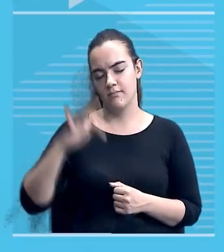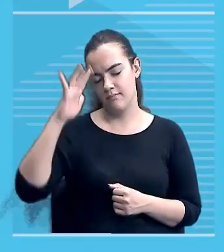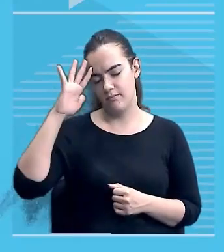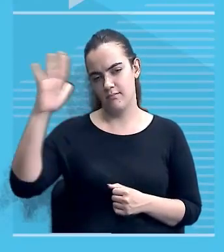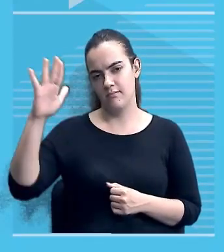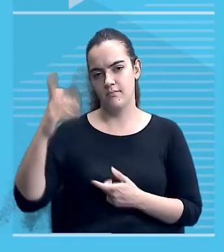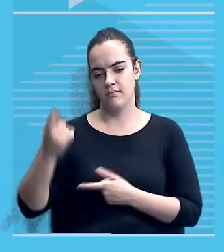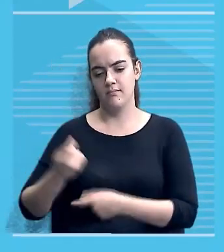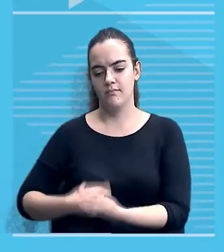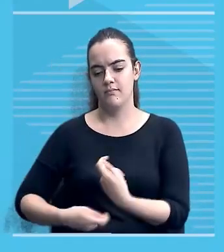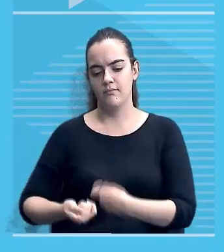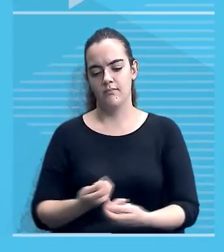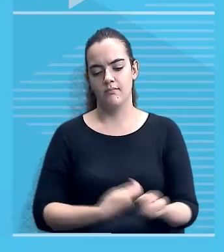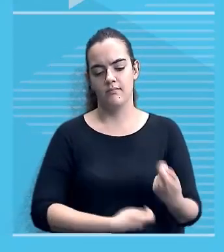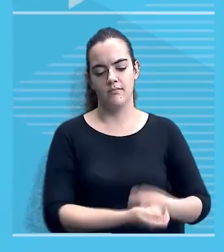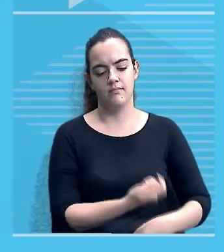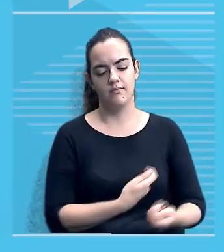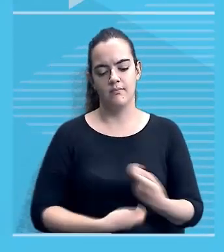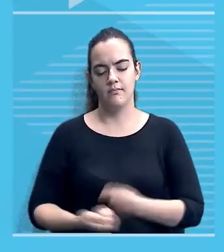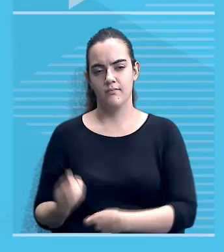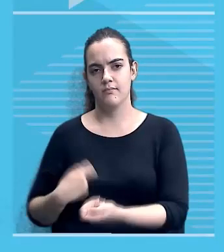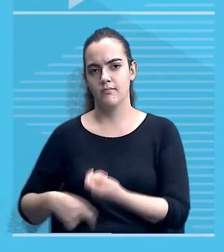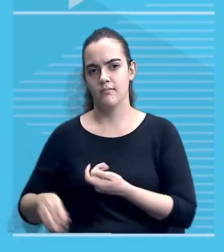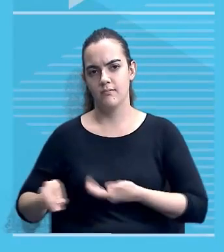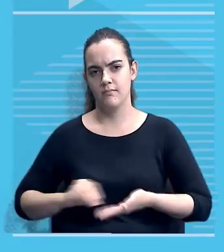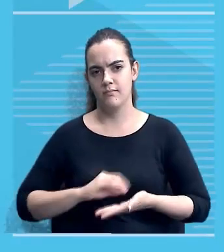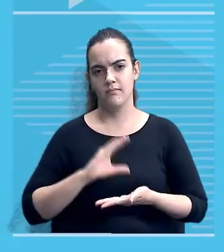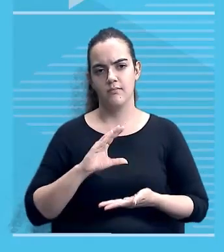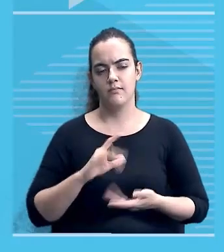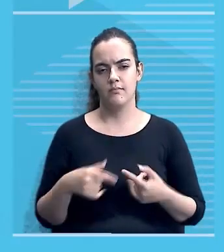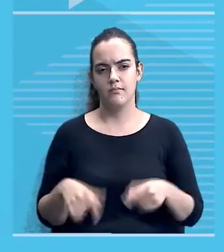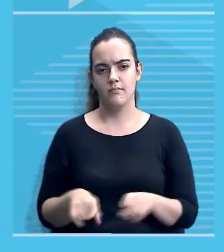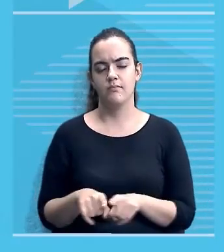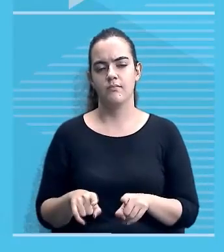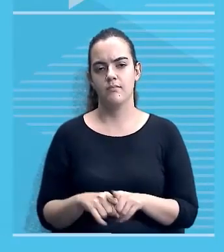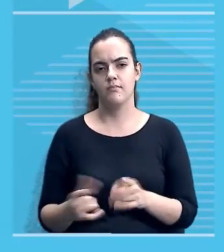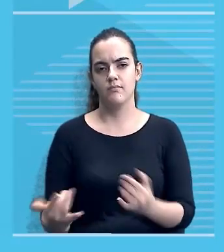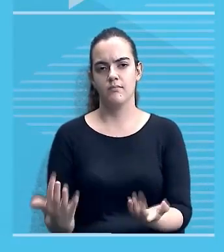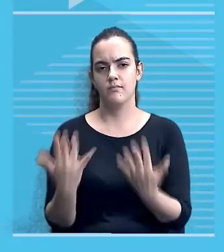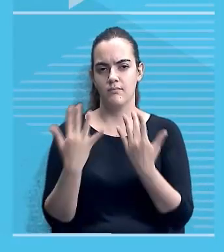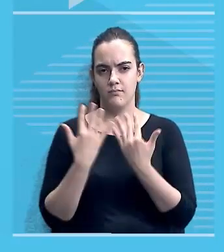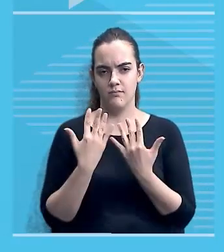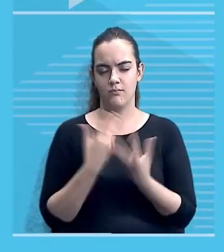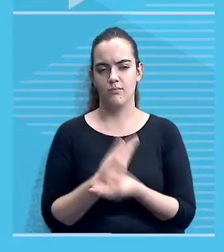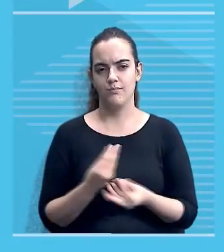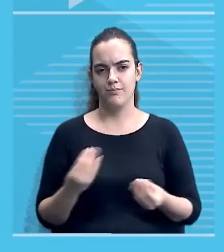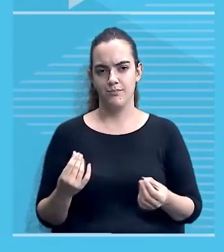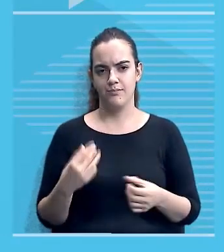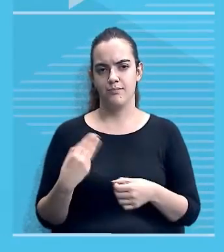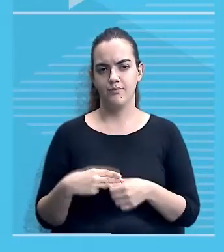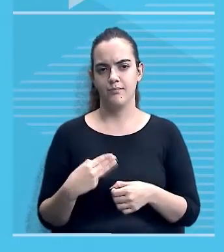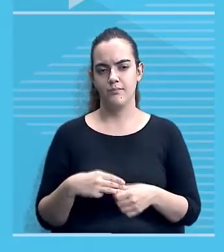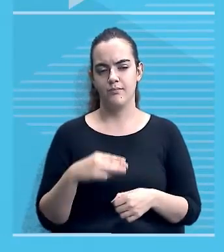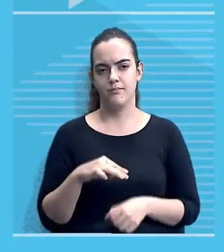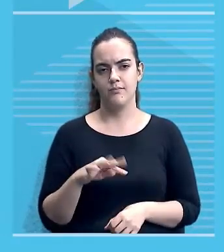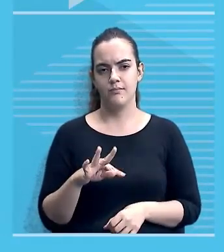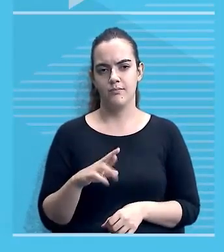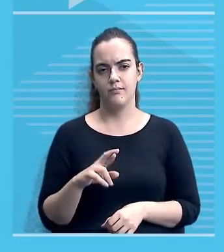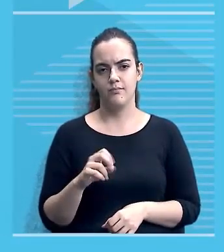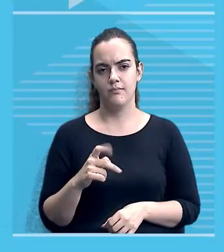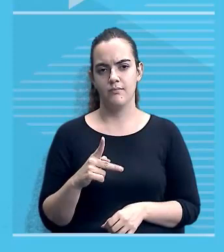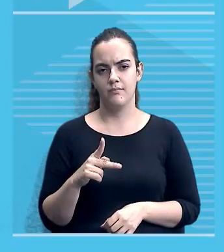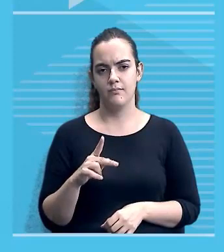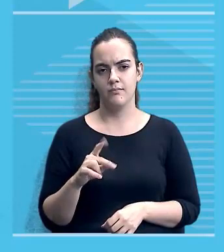econômico é aquela que recebe uma grande quantidade de pessoas um grande fluxo de pessoas das cidades circunvizinhas que vão até